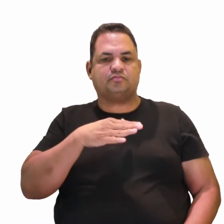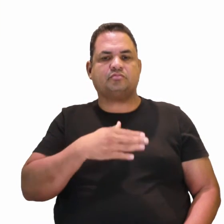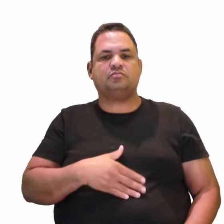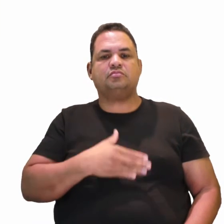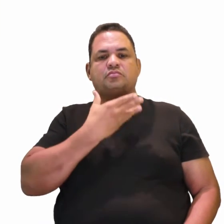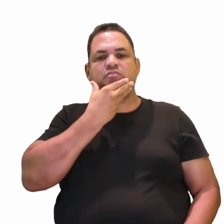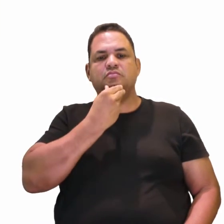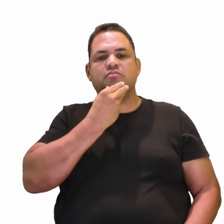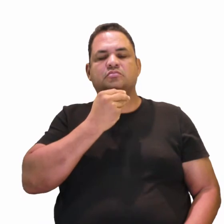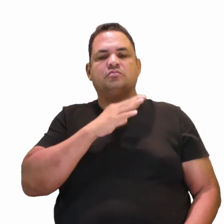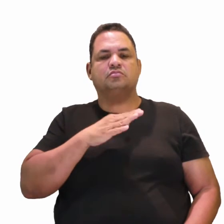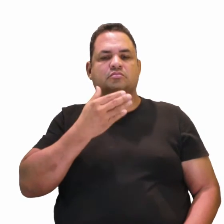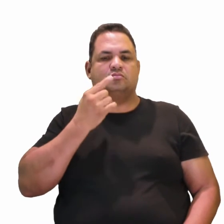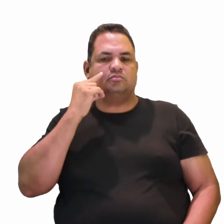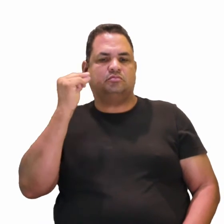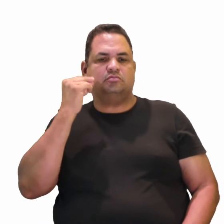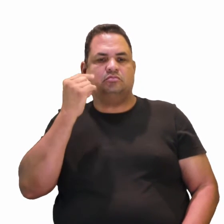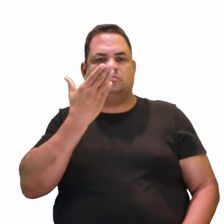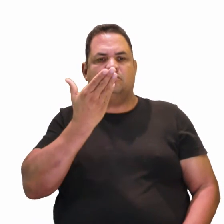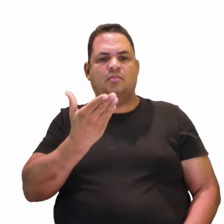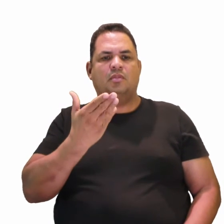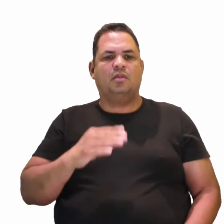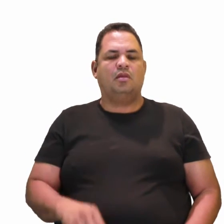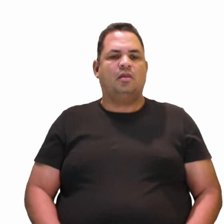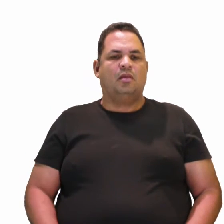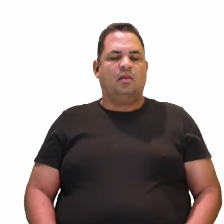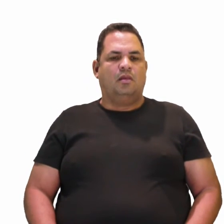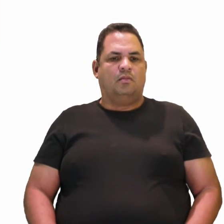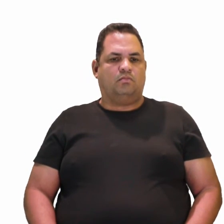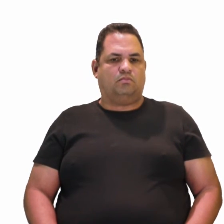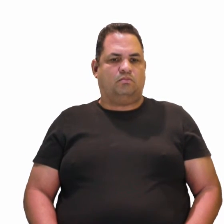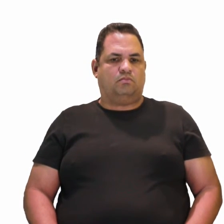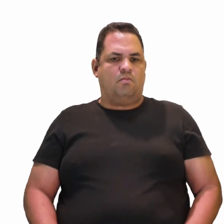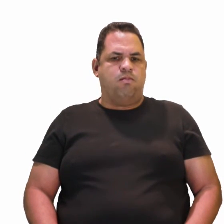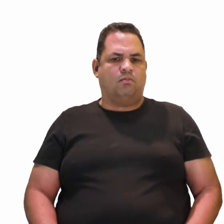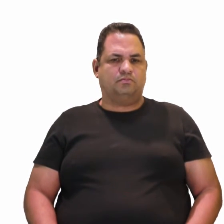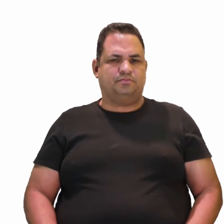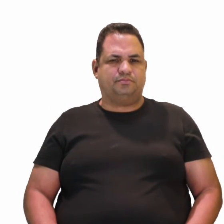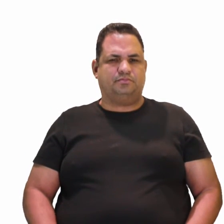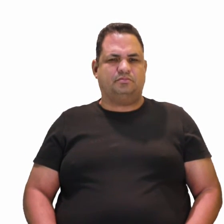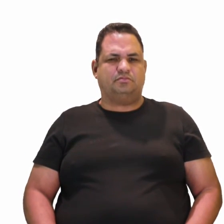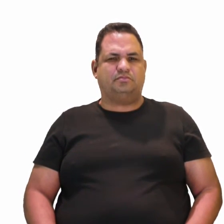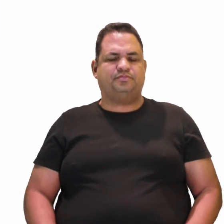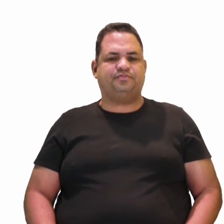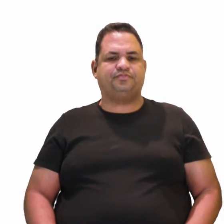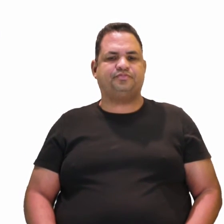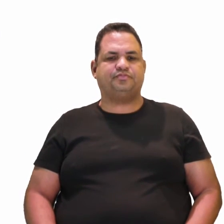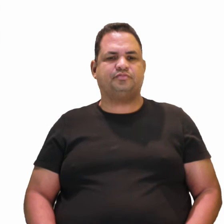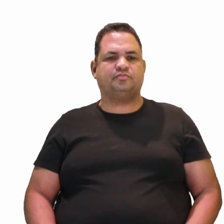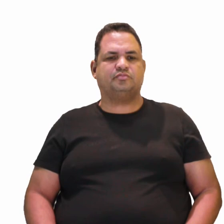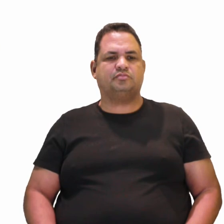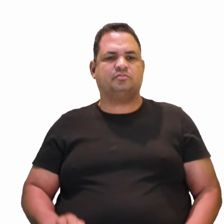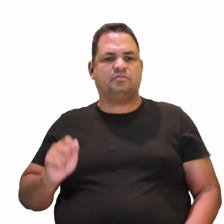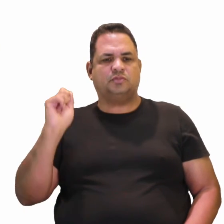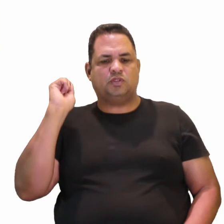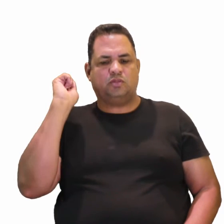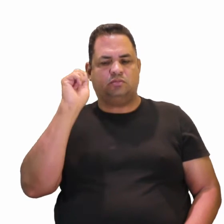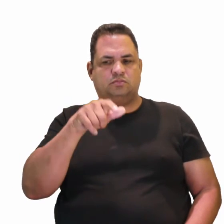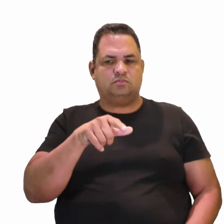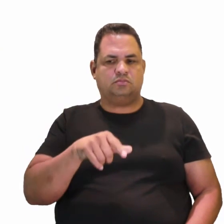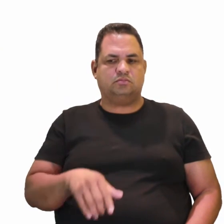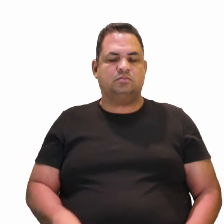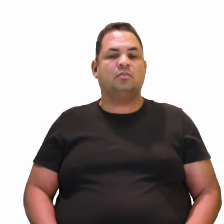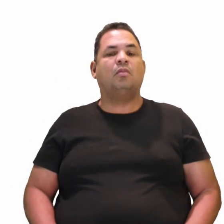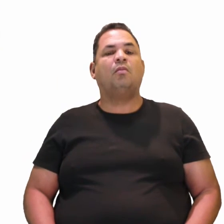ok Garfield, fetch. Daí ele olha, o que ele fez? Ele jogou um graveto, um stick,